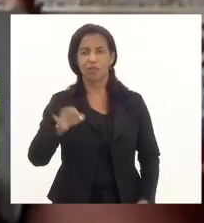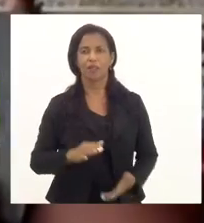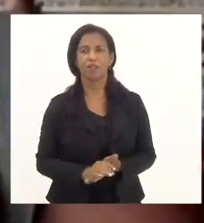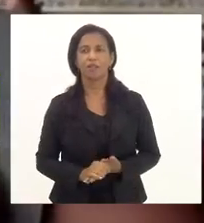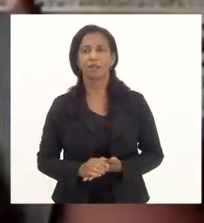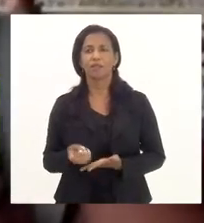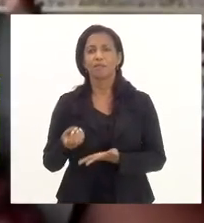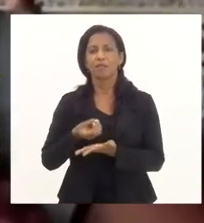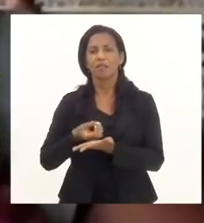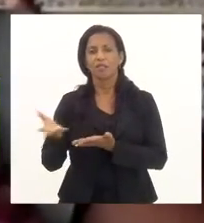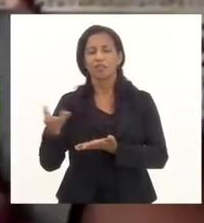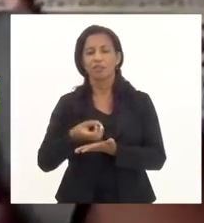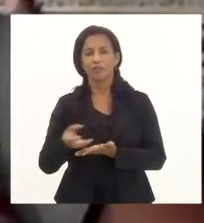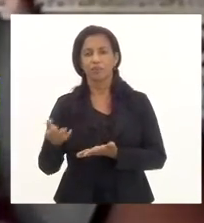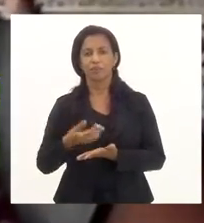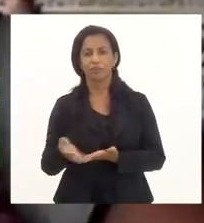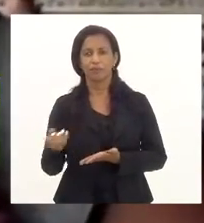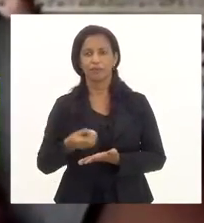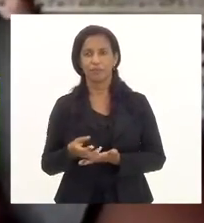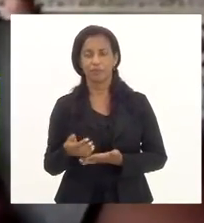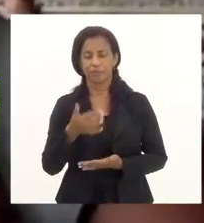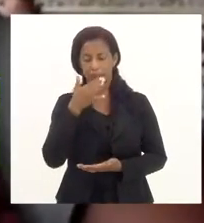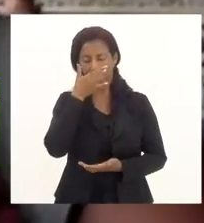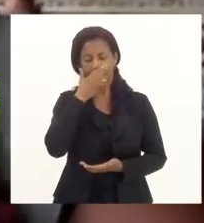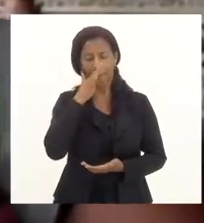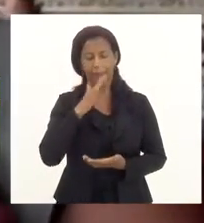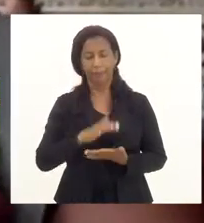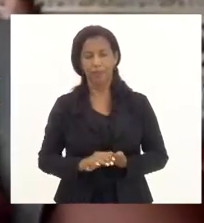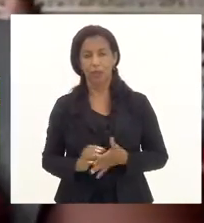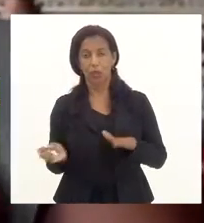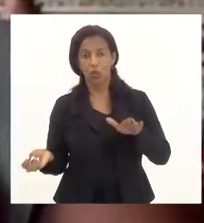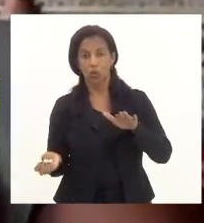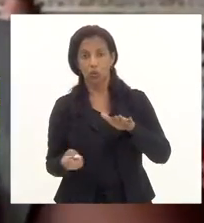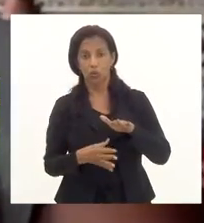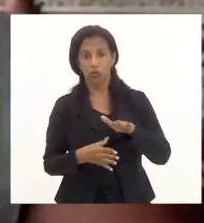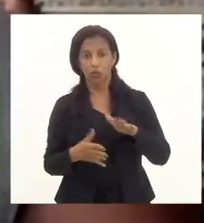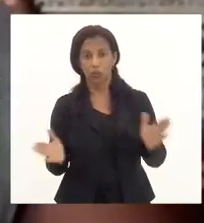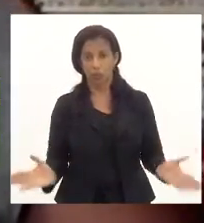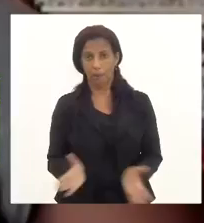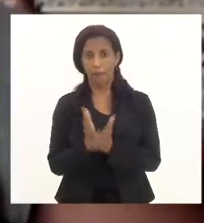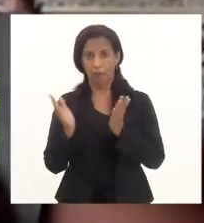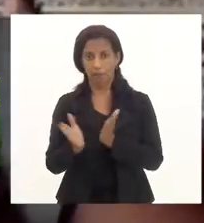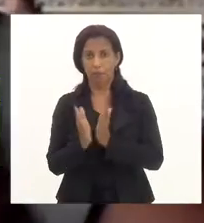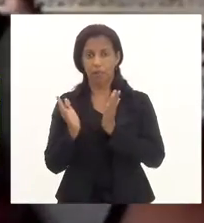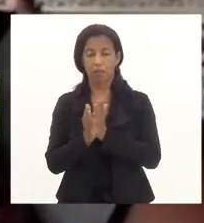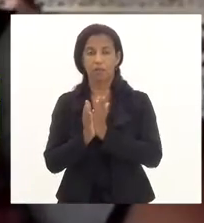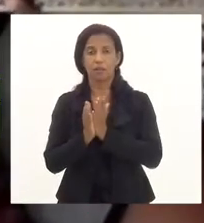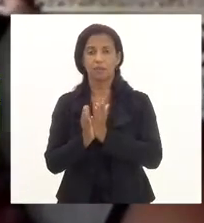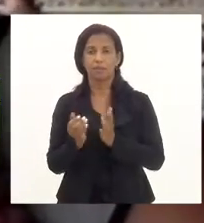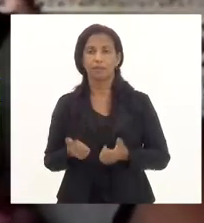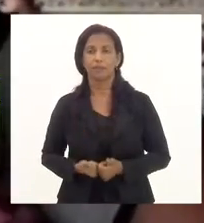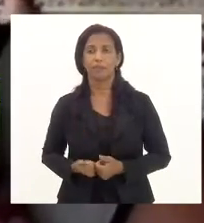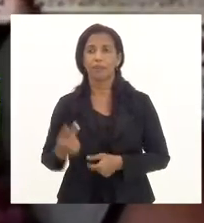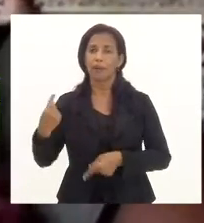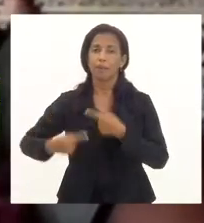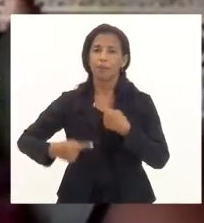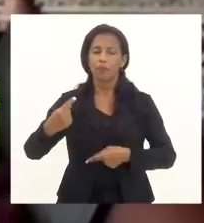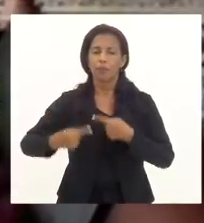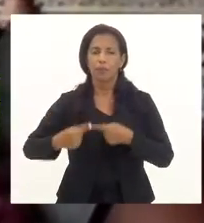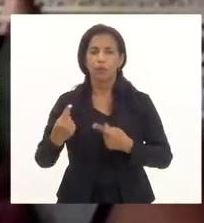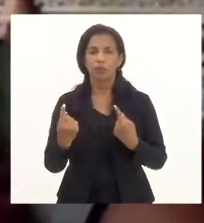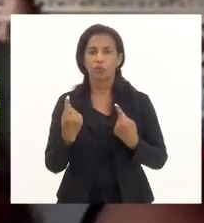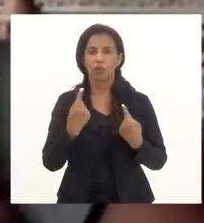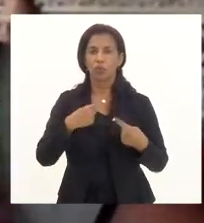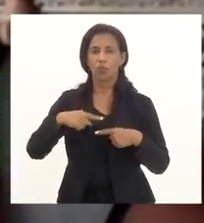das despesas do João dos Fundos públicos Estadual de combate à pobreza para políticas